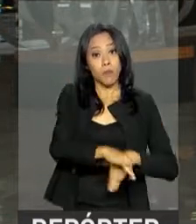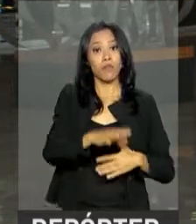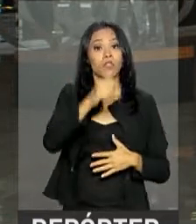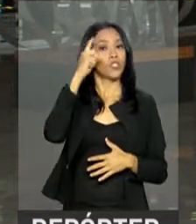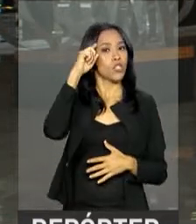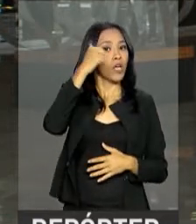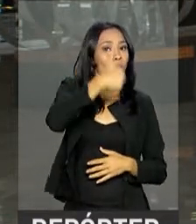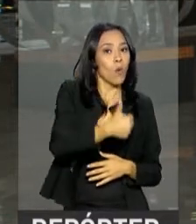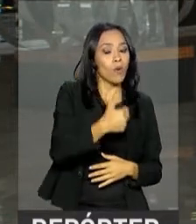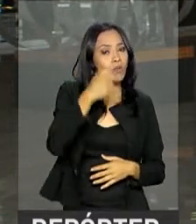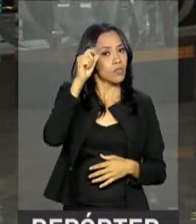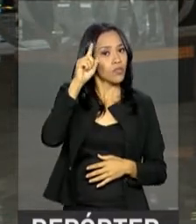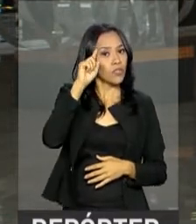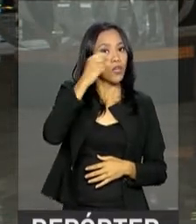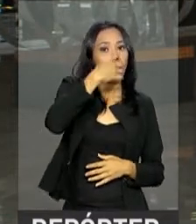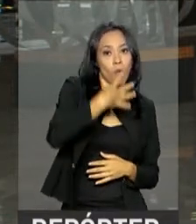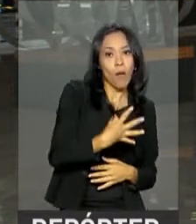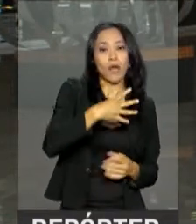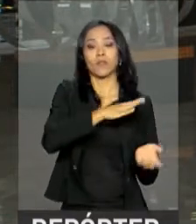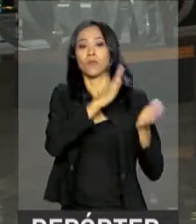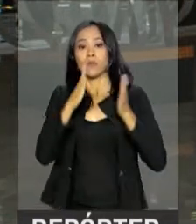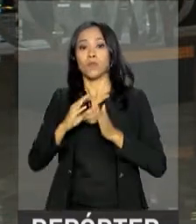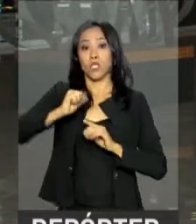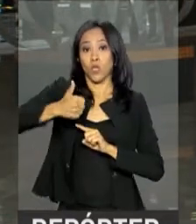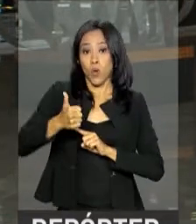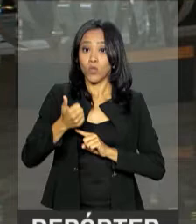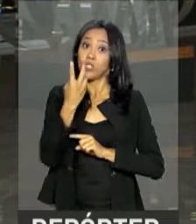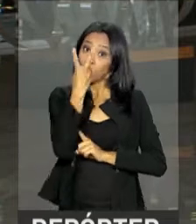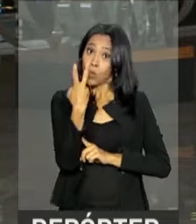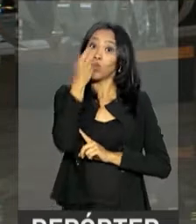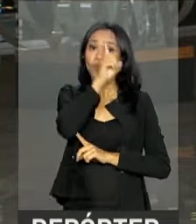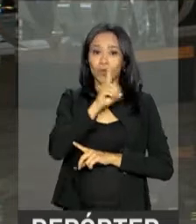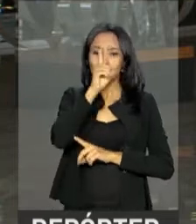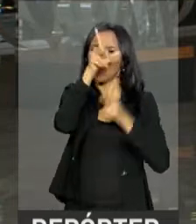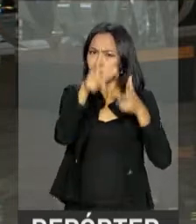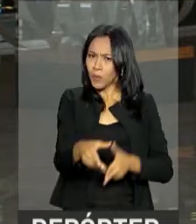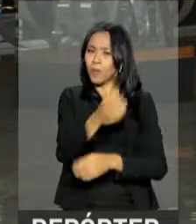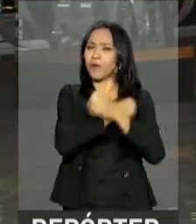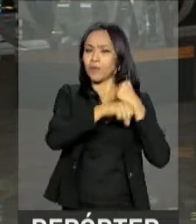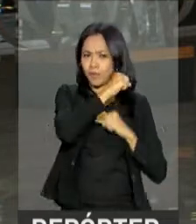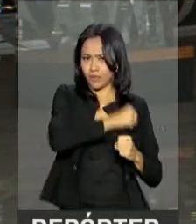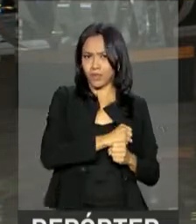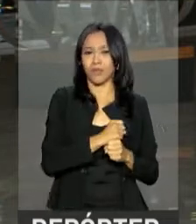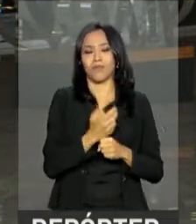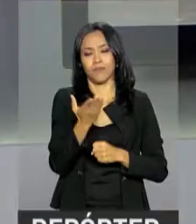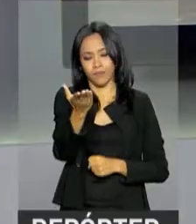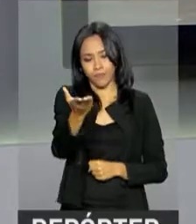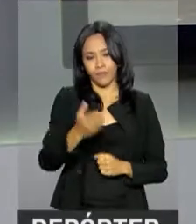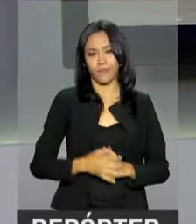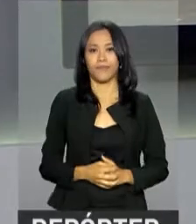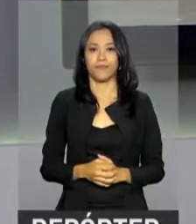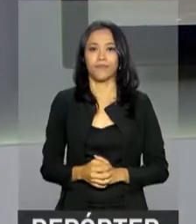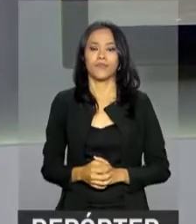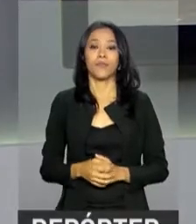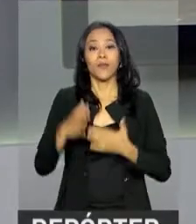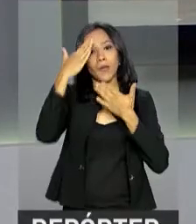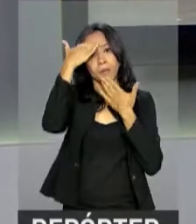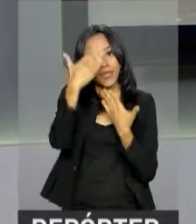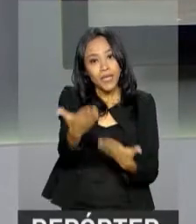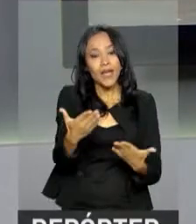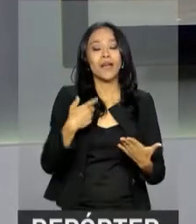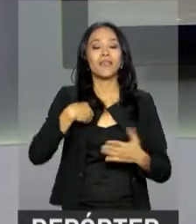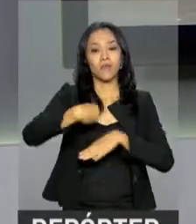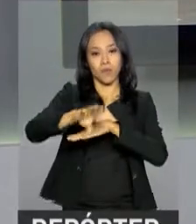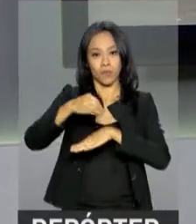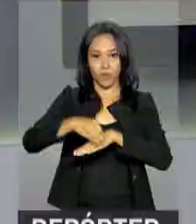de novembro em dois domingos assim como ocorreu no ano passado volto com vocês a isso muito obrigada a sair pelas